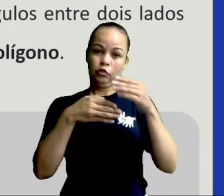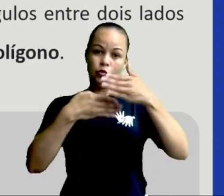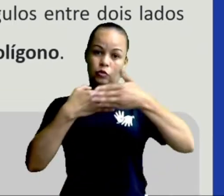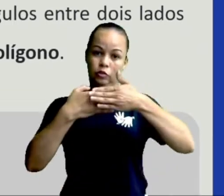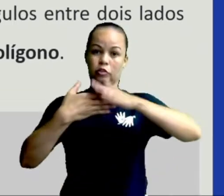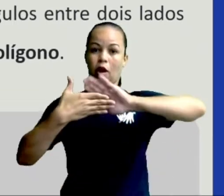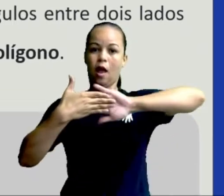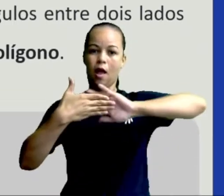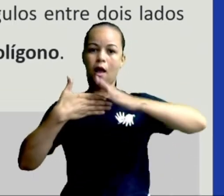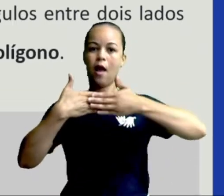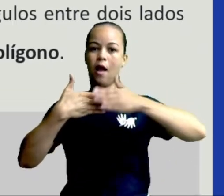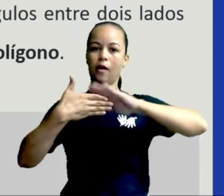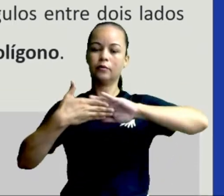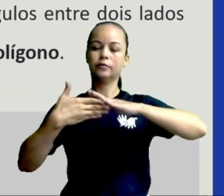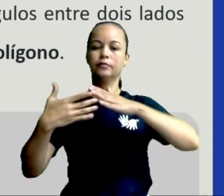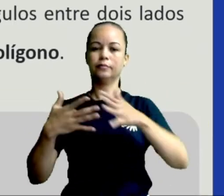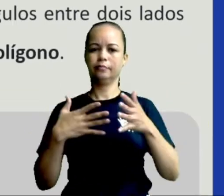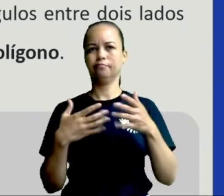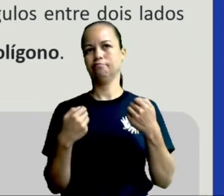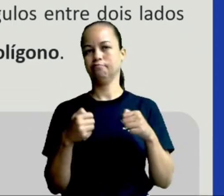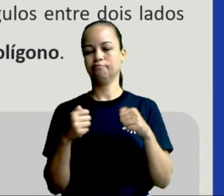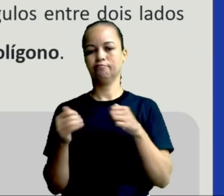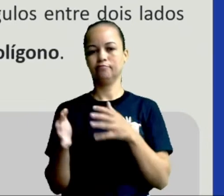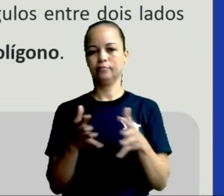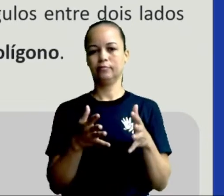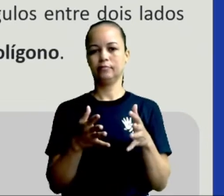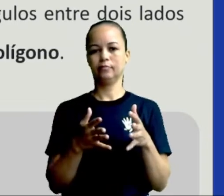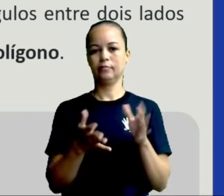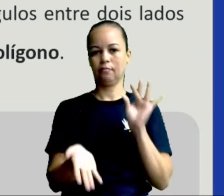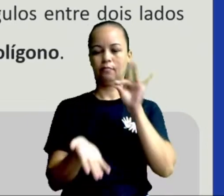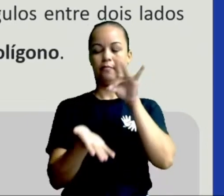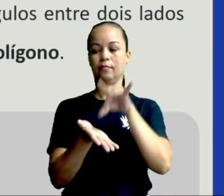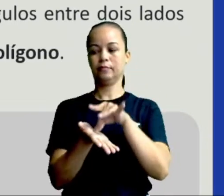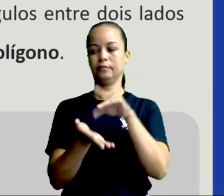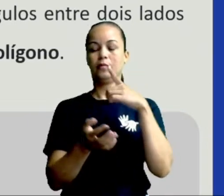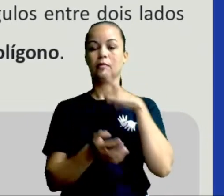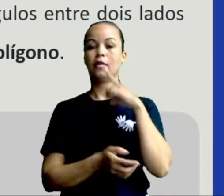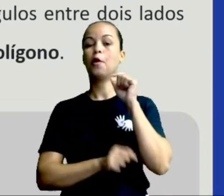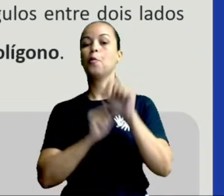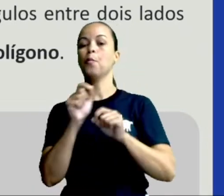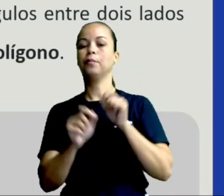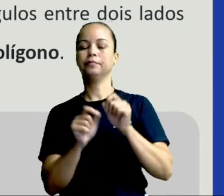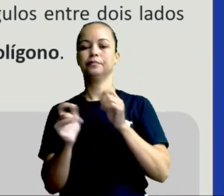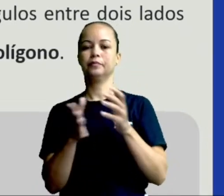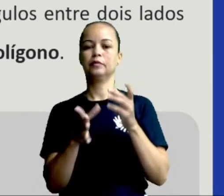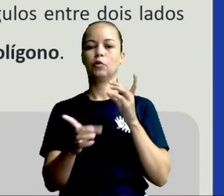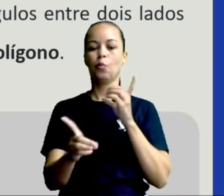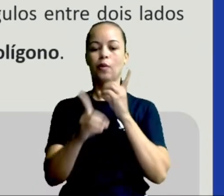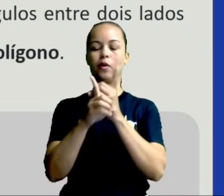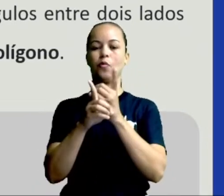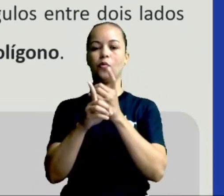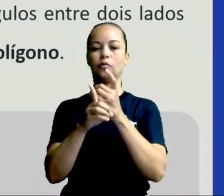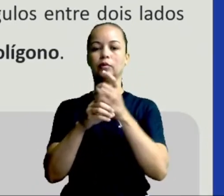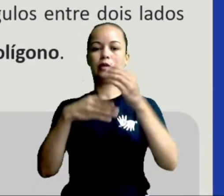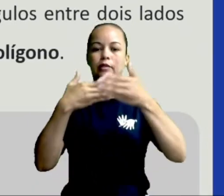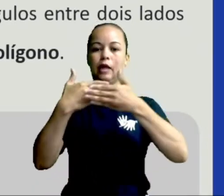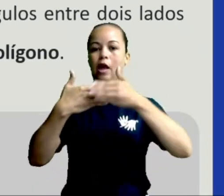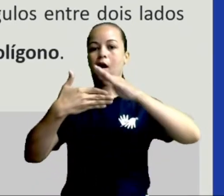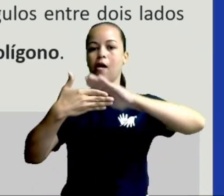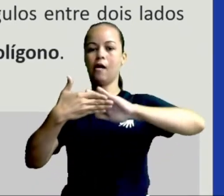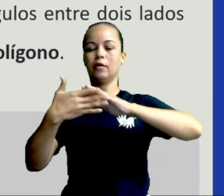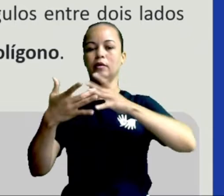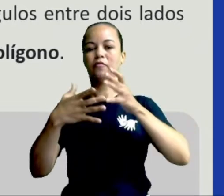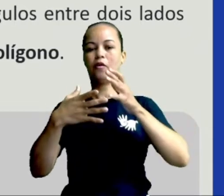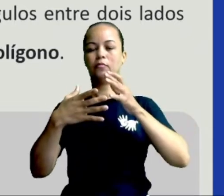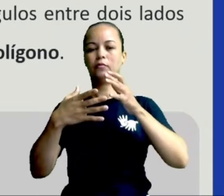lados, necessariamente, na realidade, então a gente vai ter o quê? No encontro desses dois lados, eu formo ali na